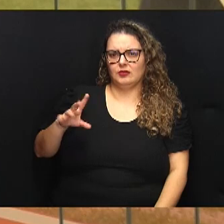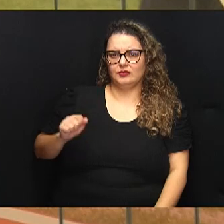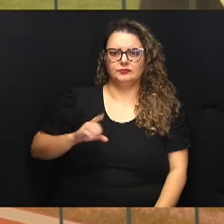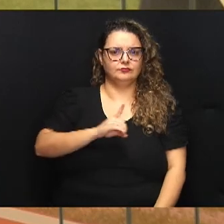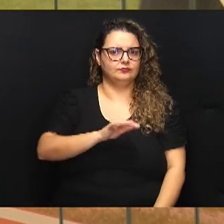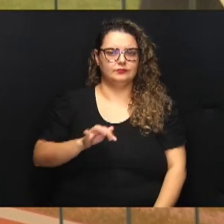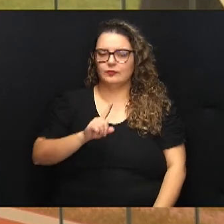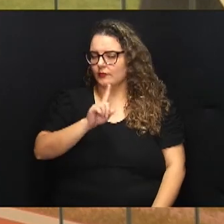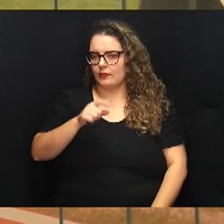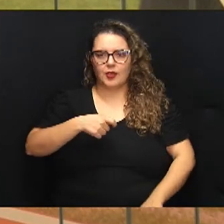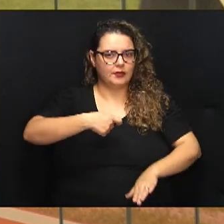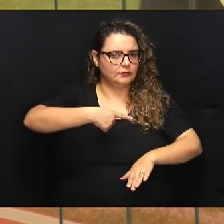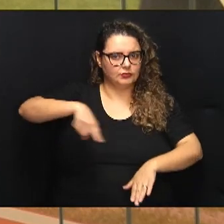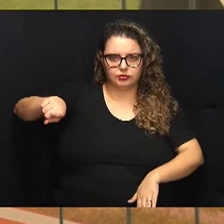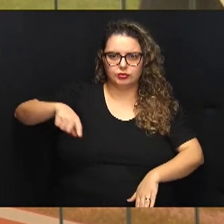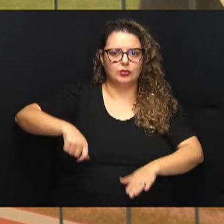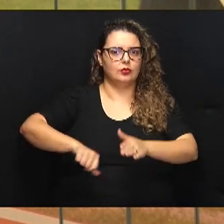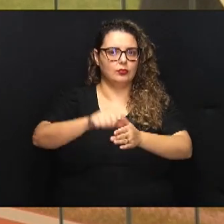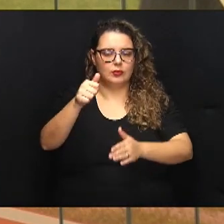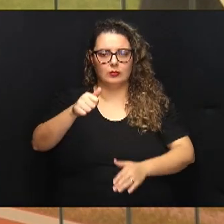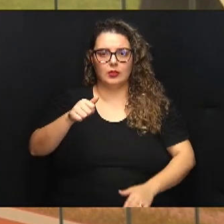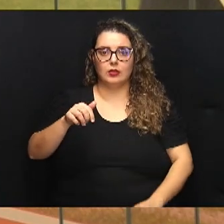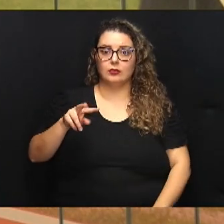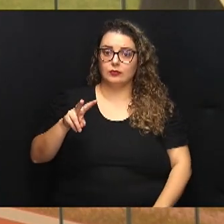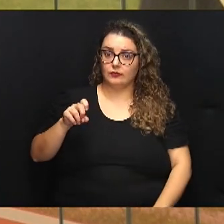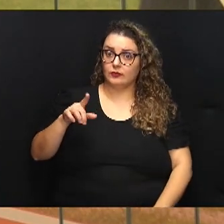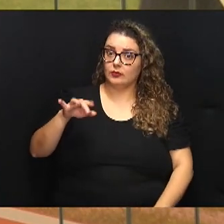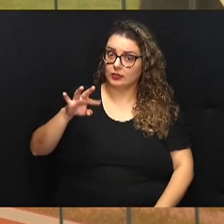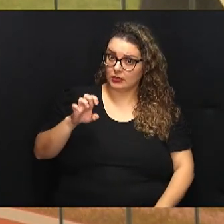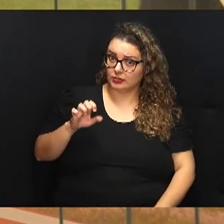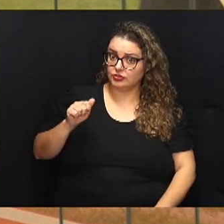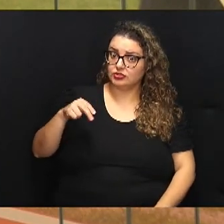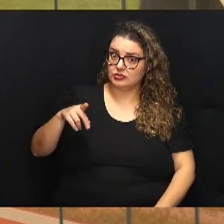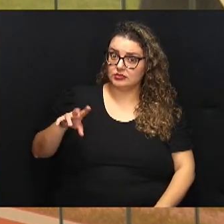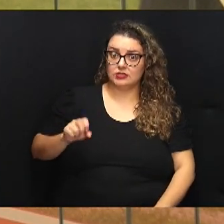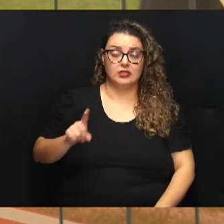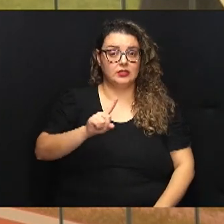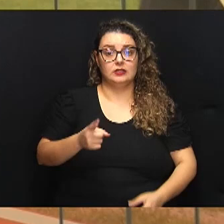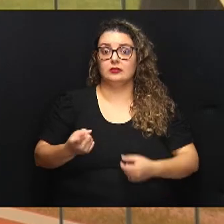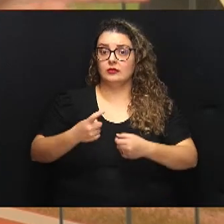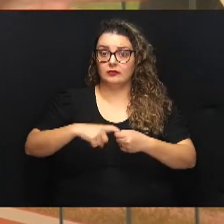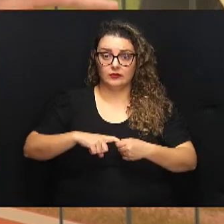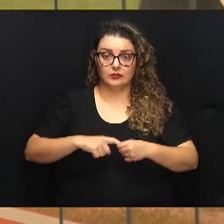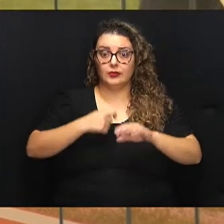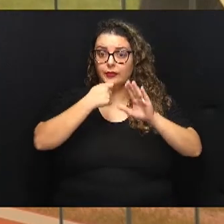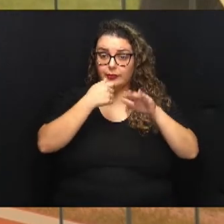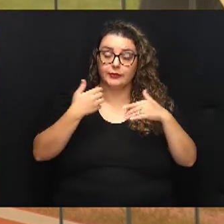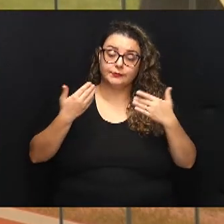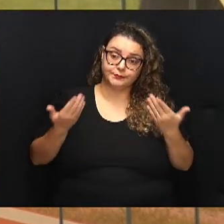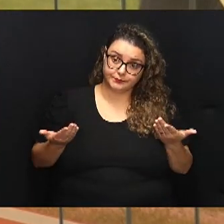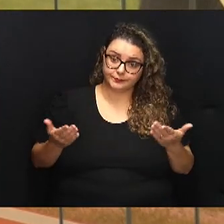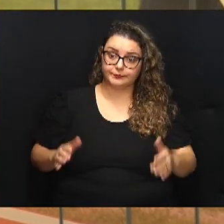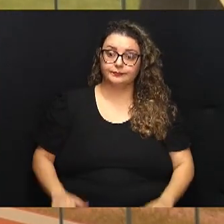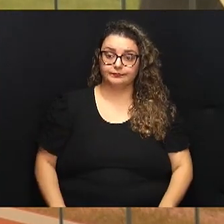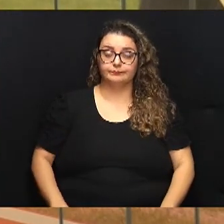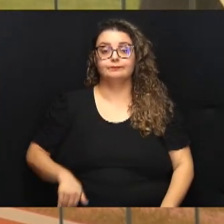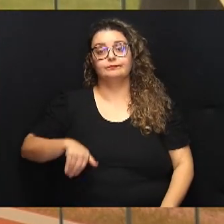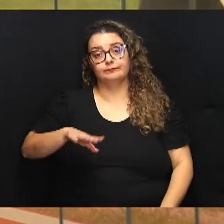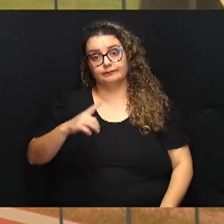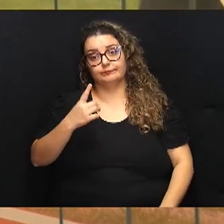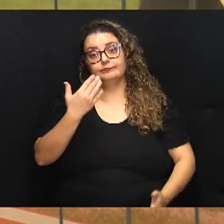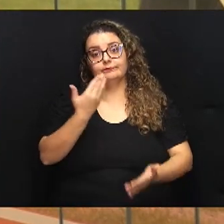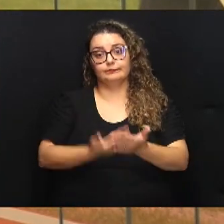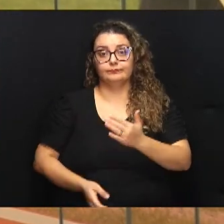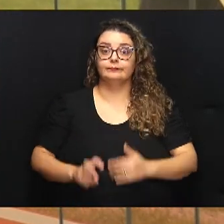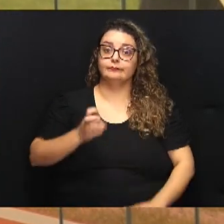não expulsou no primeiro lance do jogo o volante André e não mandou voltar o pênalti. Enfim, mais uma derrota, a